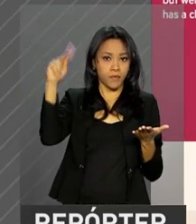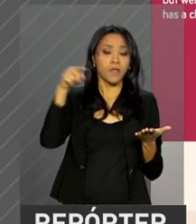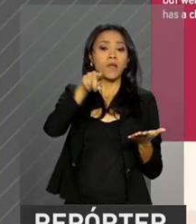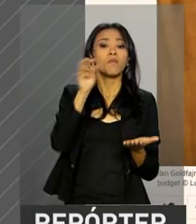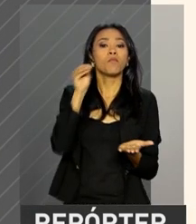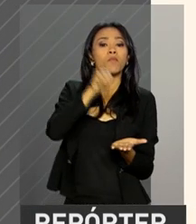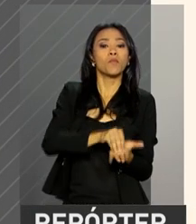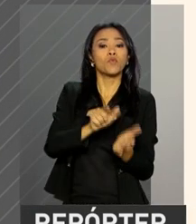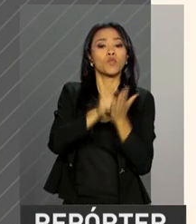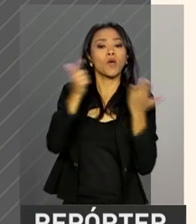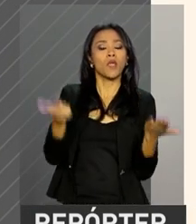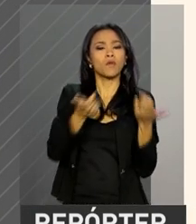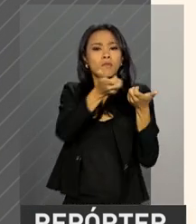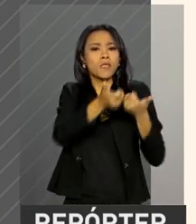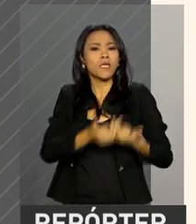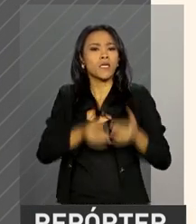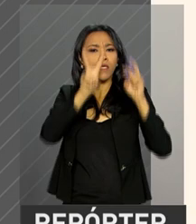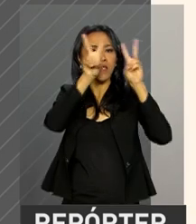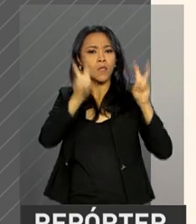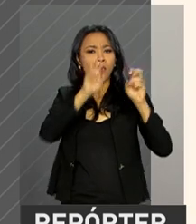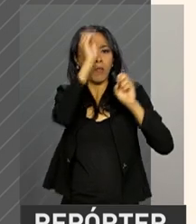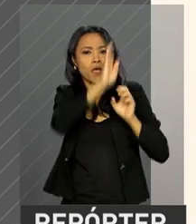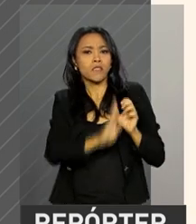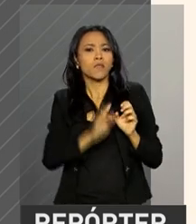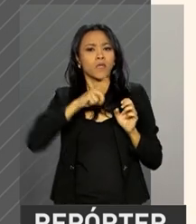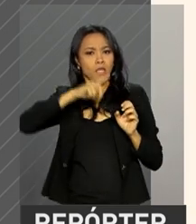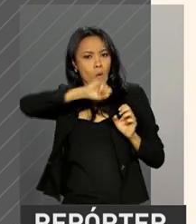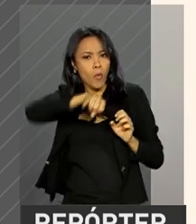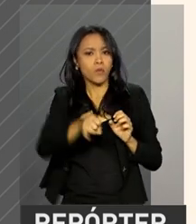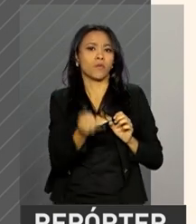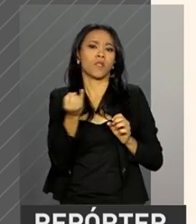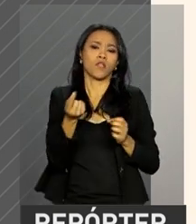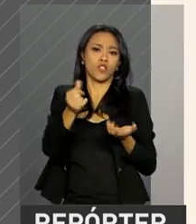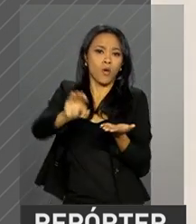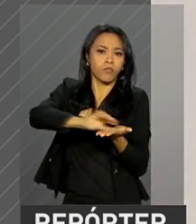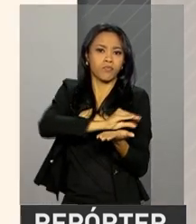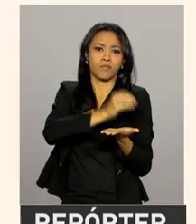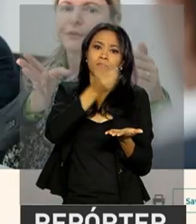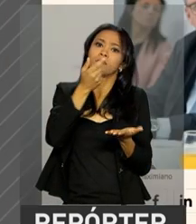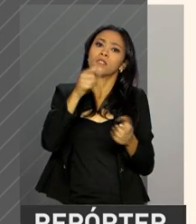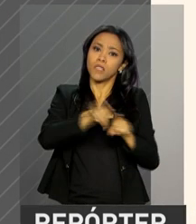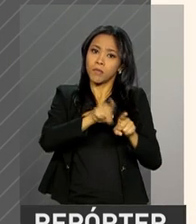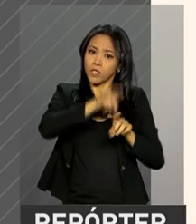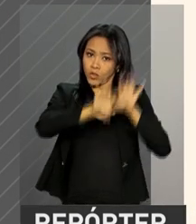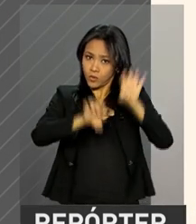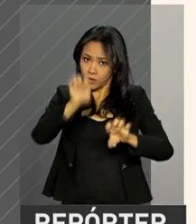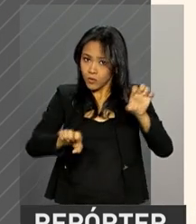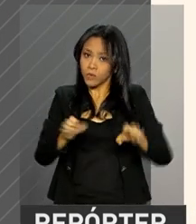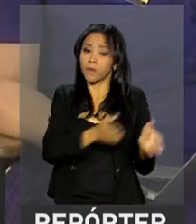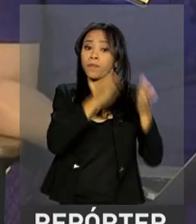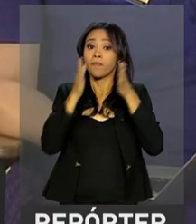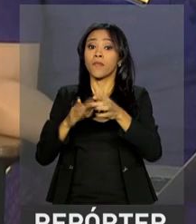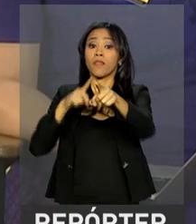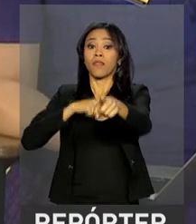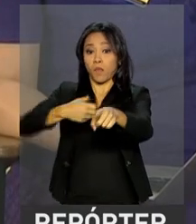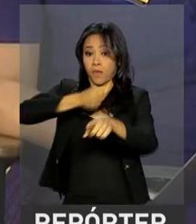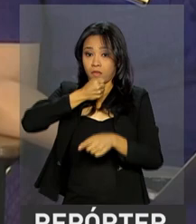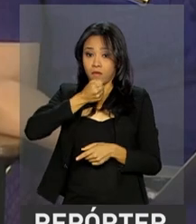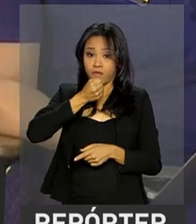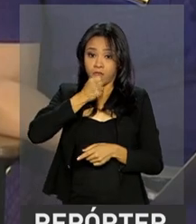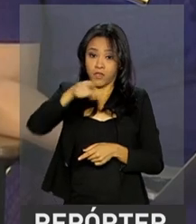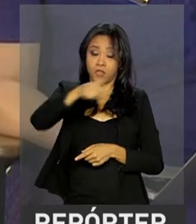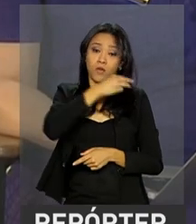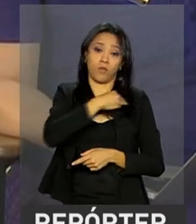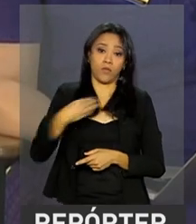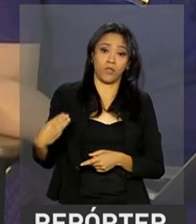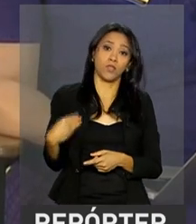caderno especial sobre o país, destacando as oportunidades de investimentos em infraestrutura. A publicação traz uma entrevista com o ministro da